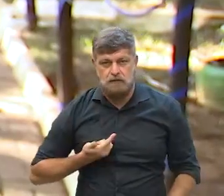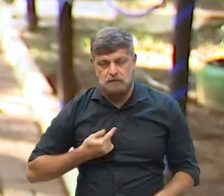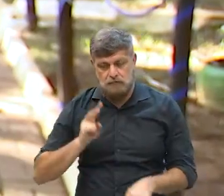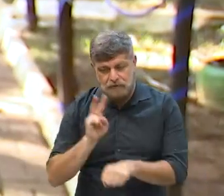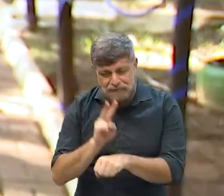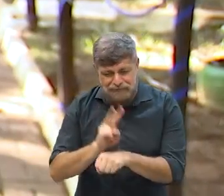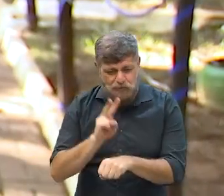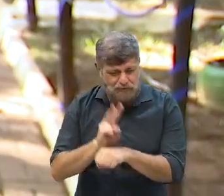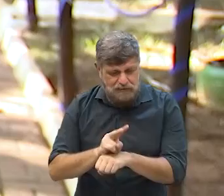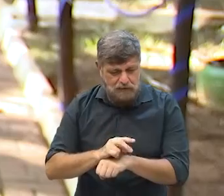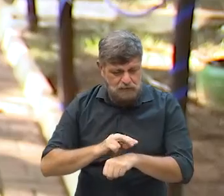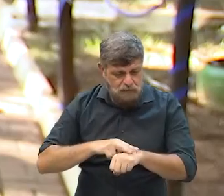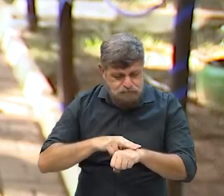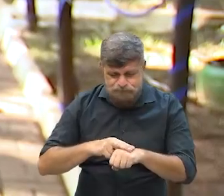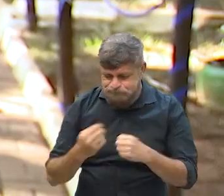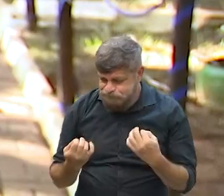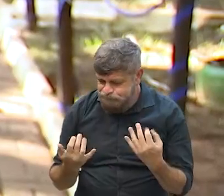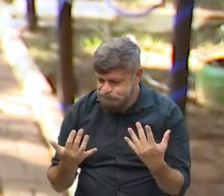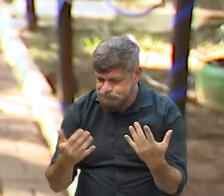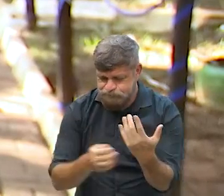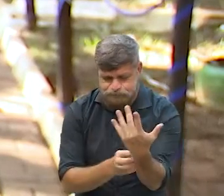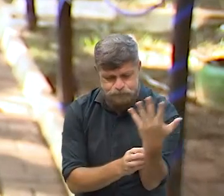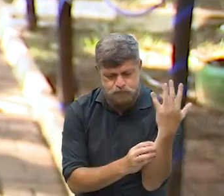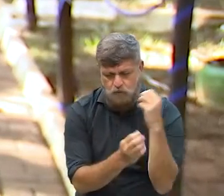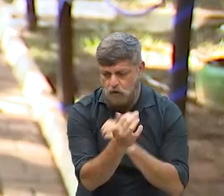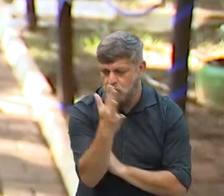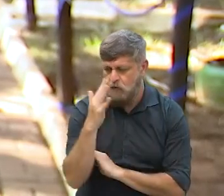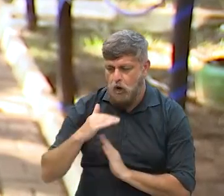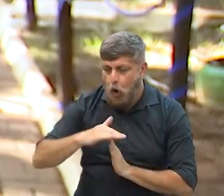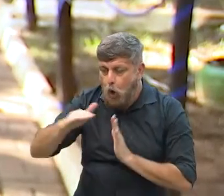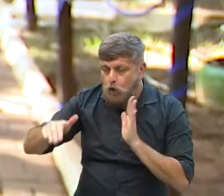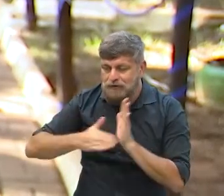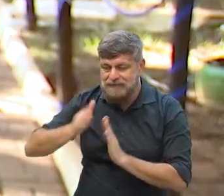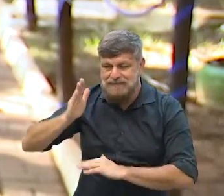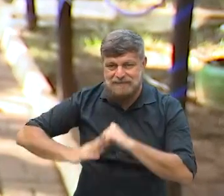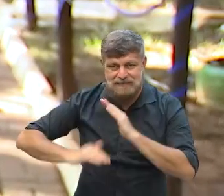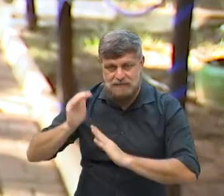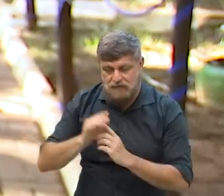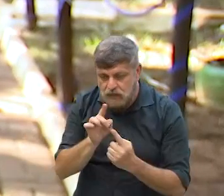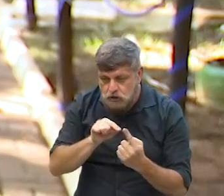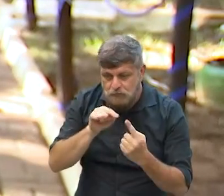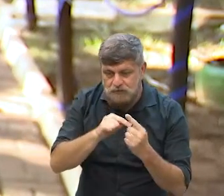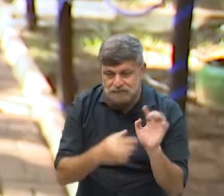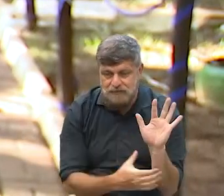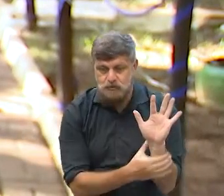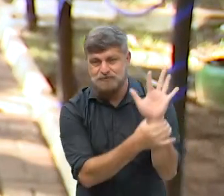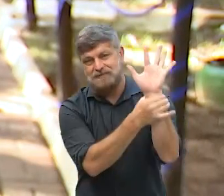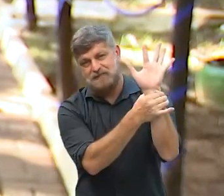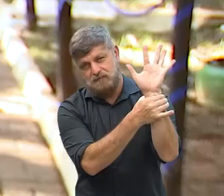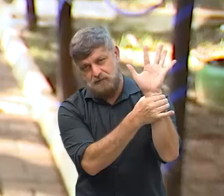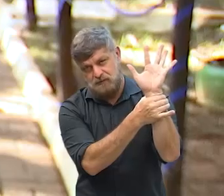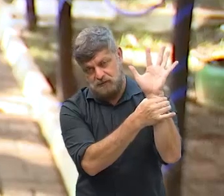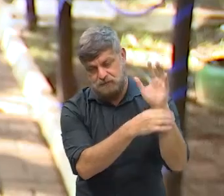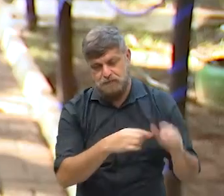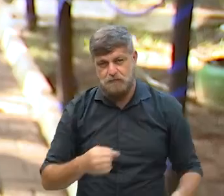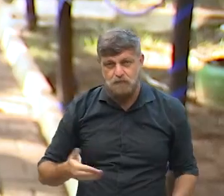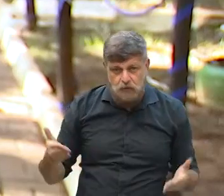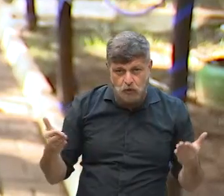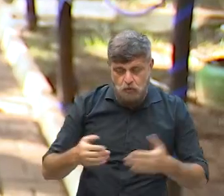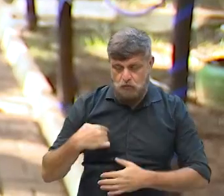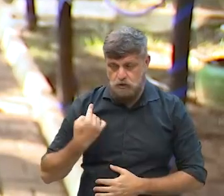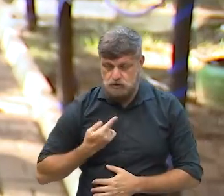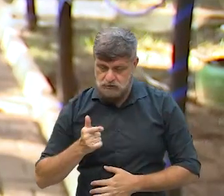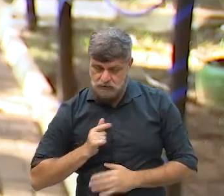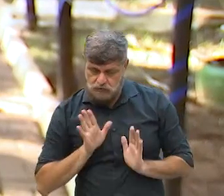cobertura vegetal, ela está vinculada a todas as ações de sustentabilidade que tem na cidade, né? Hoje a gente está então com